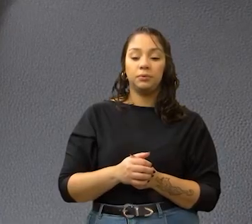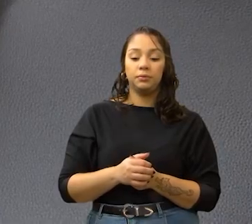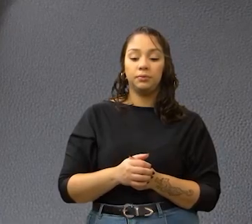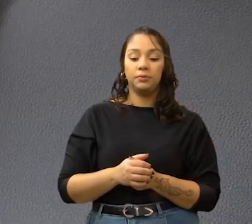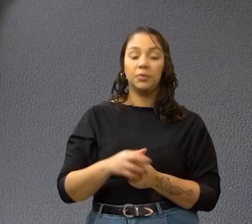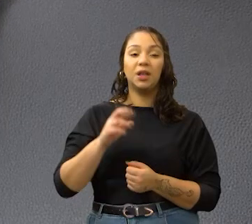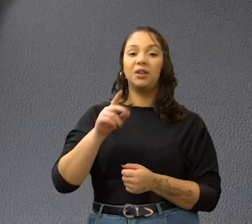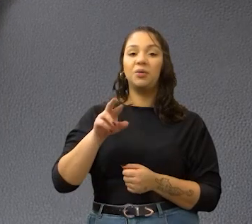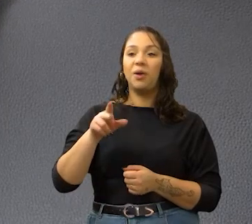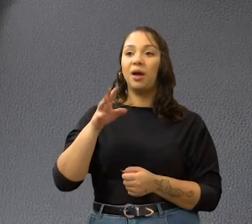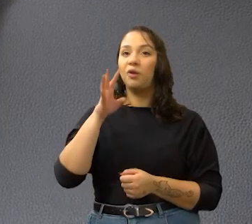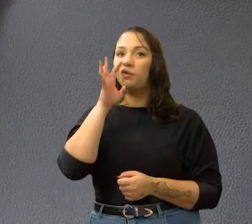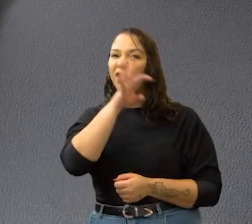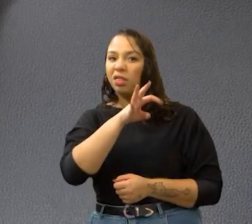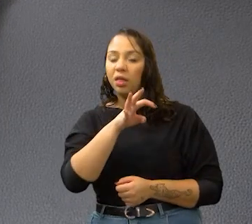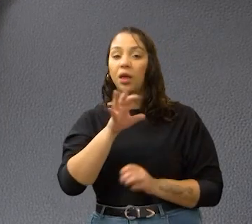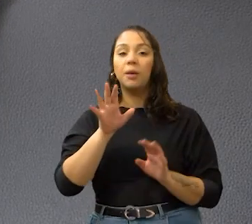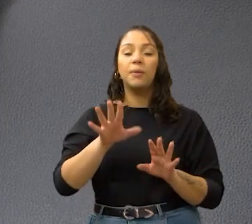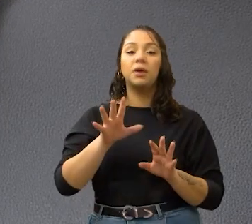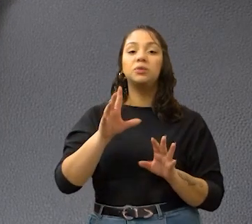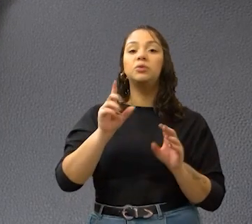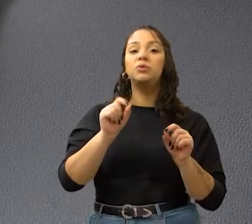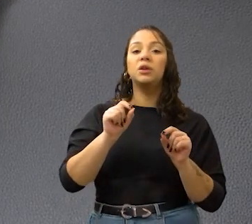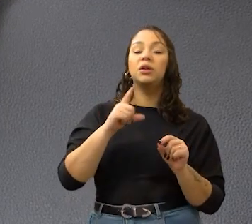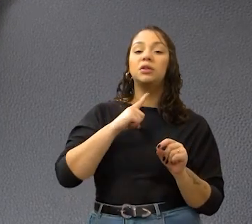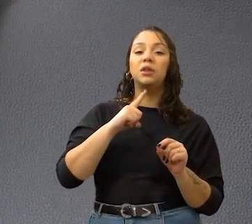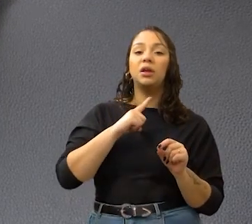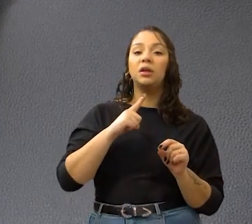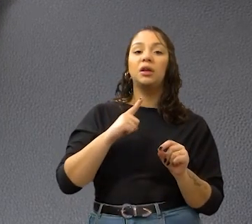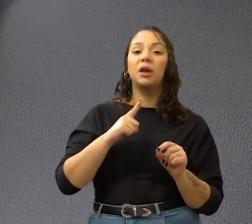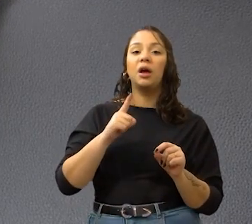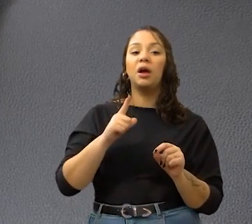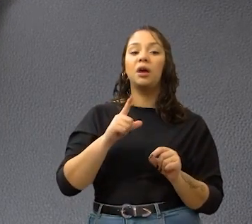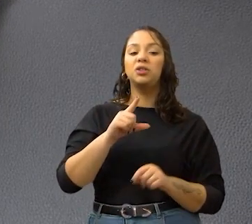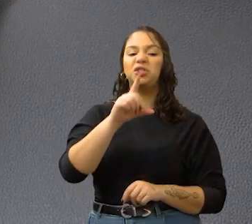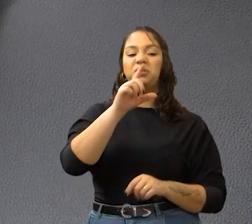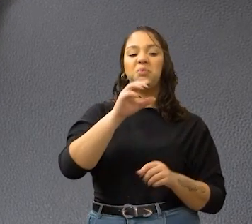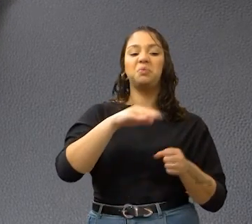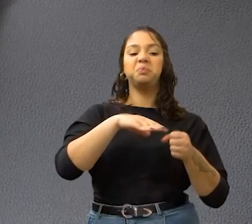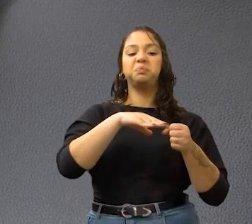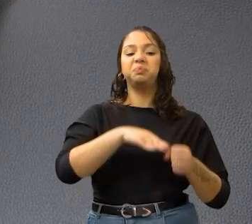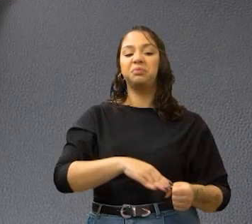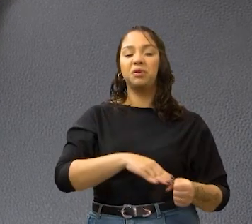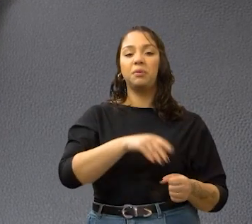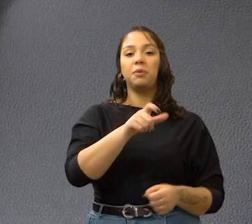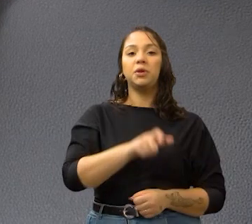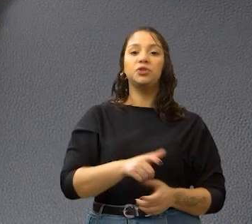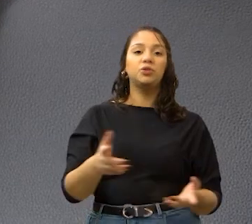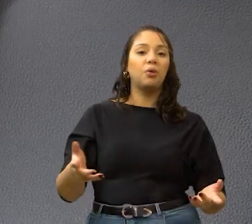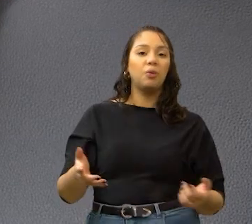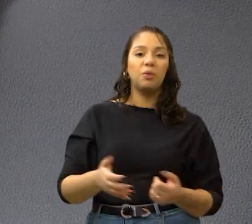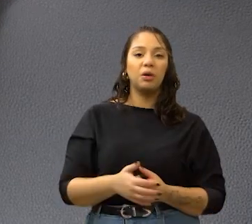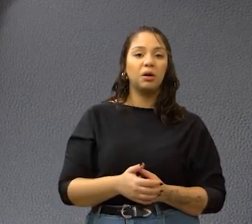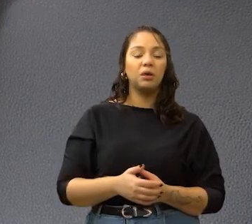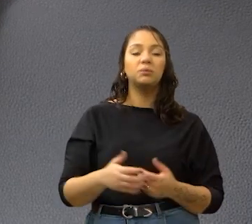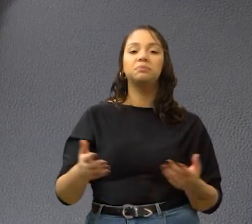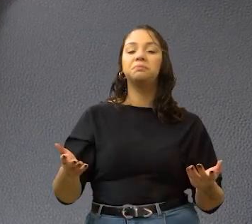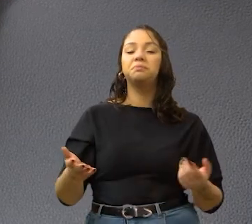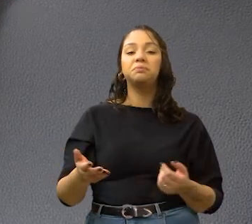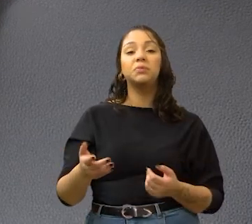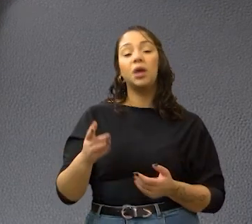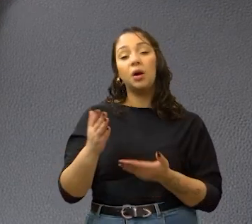não diria nem que é ofender, mas que inclui você diminuir uma pessoa por aquilo que ela é.